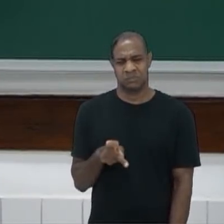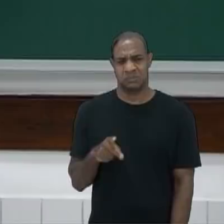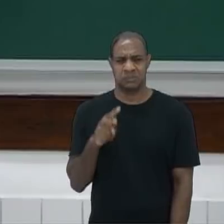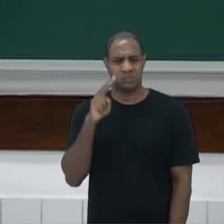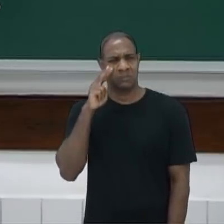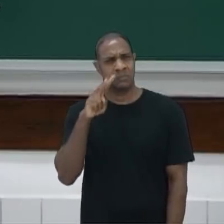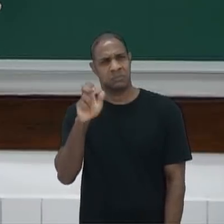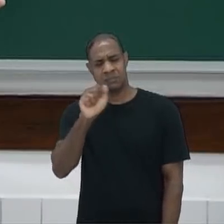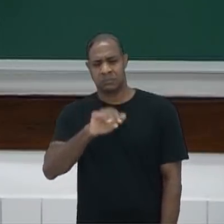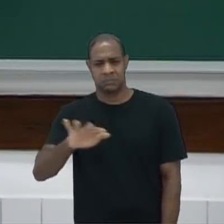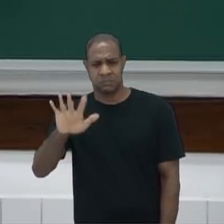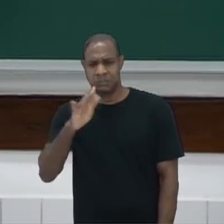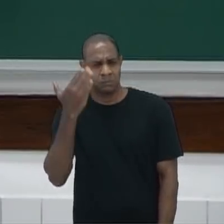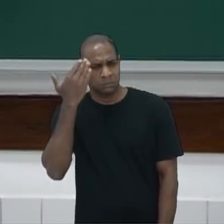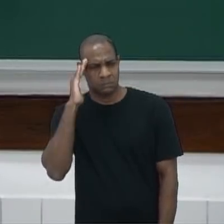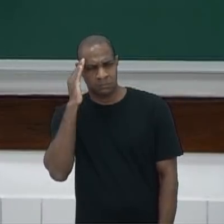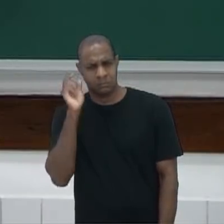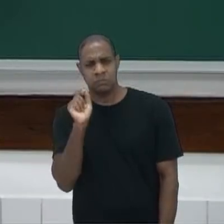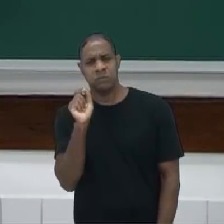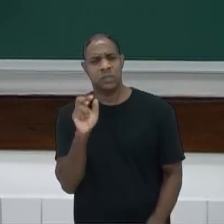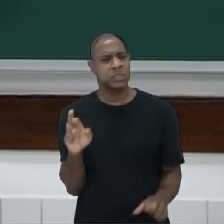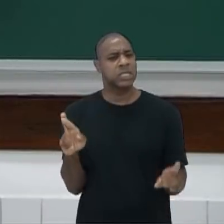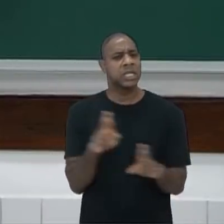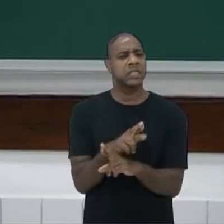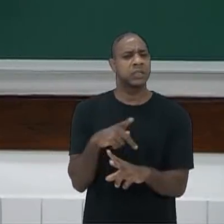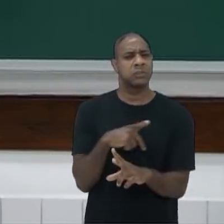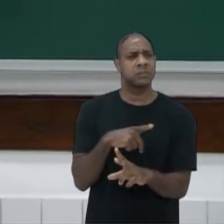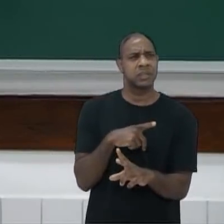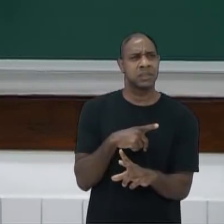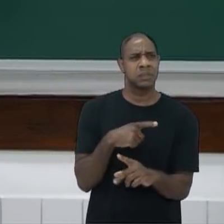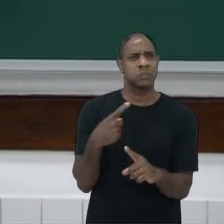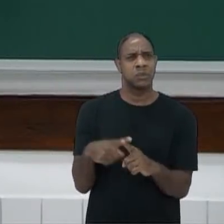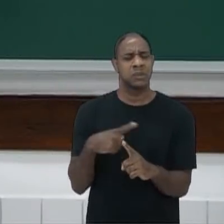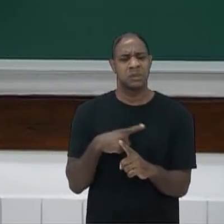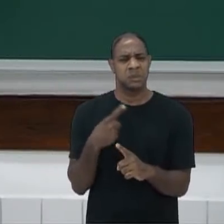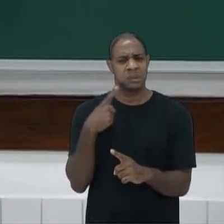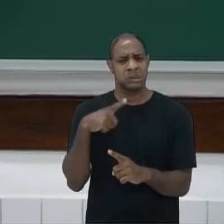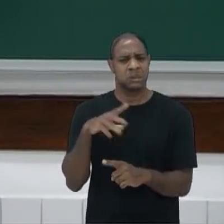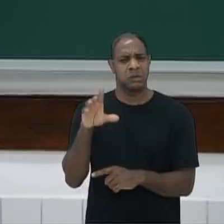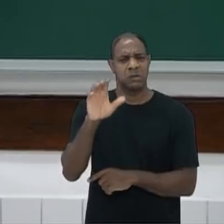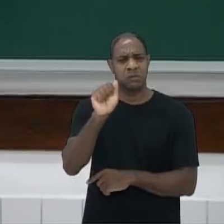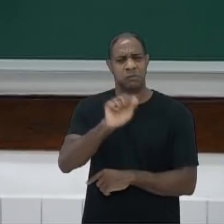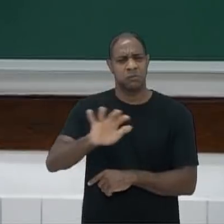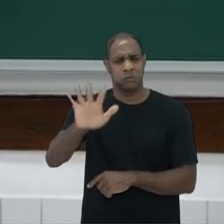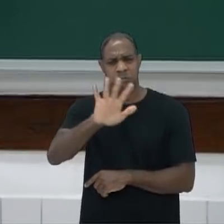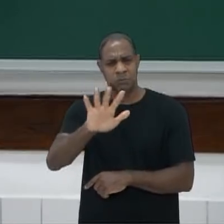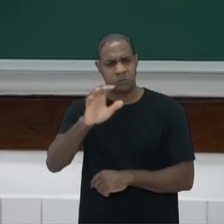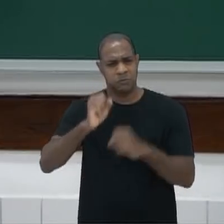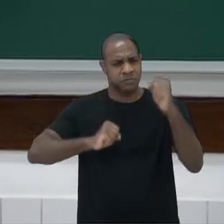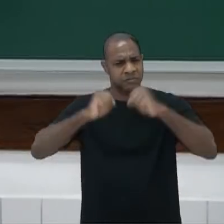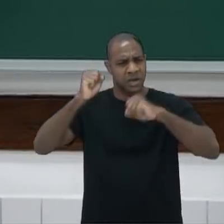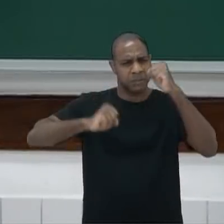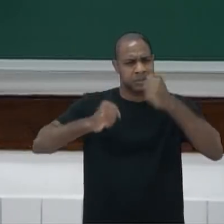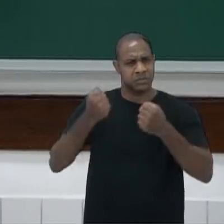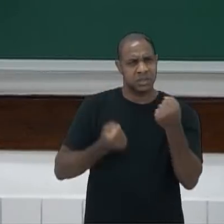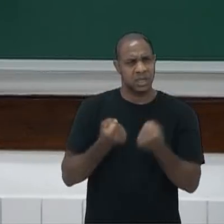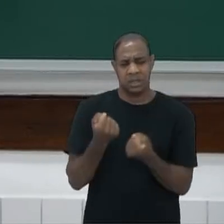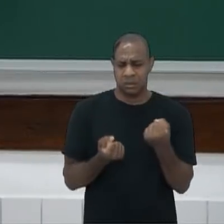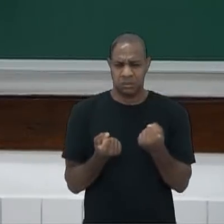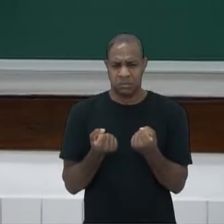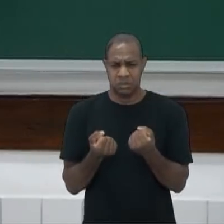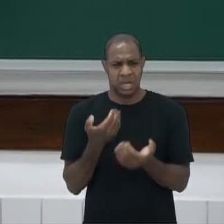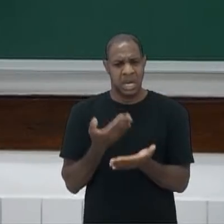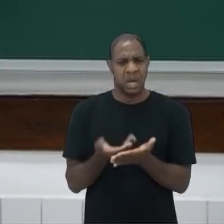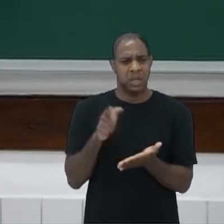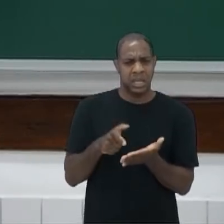e não entendi. Por que ela tem a ver? Por que você colocou uma fábrica de carros na aula sobre célula. Vamos